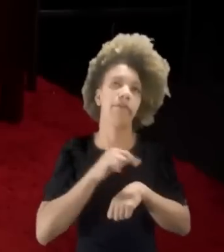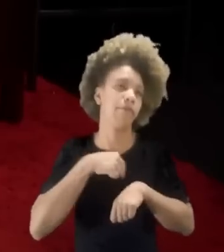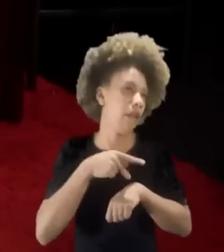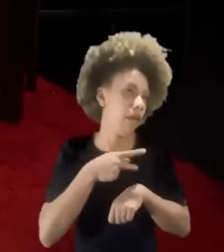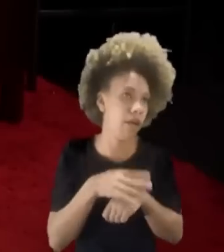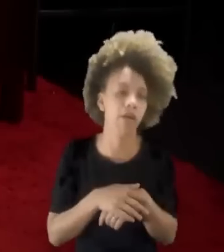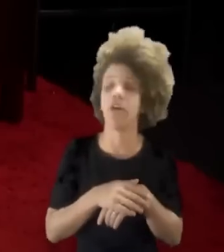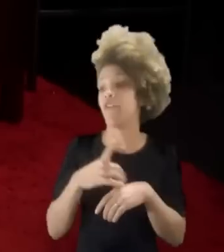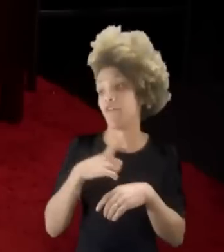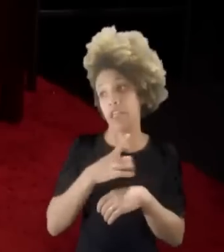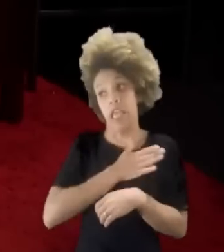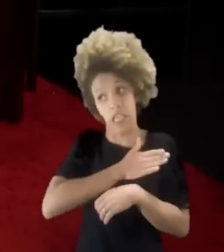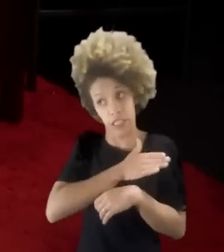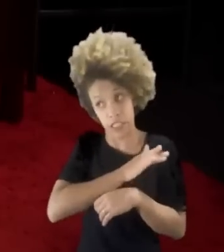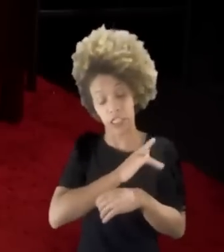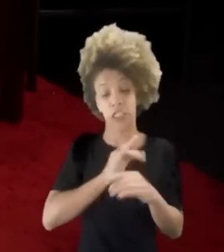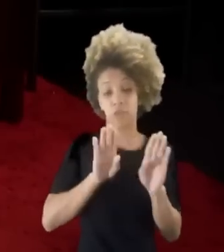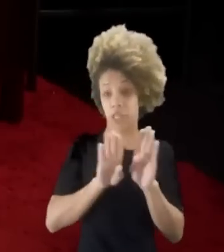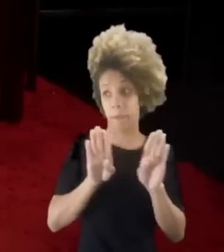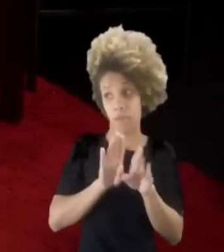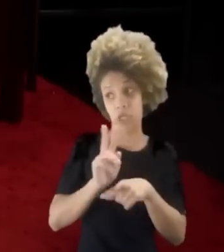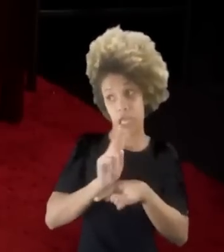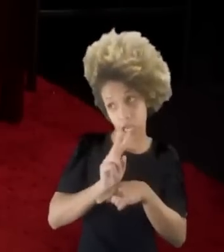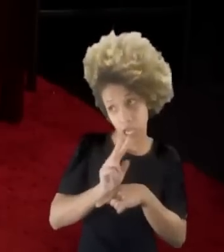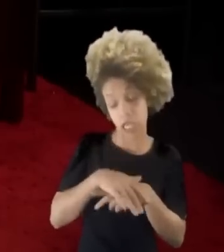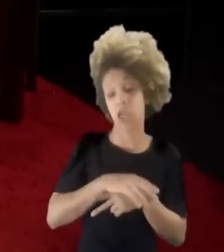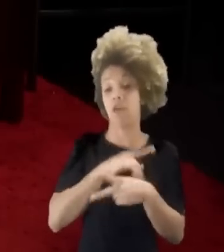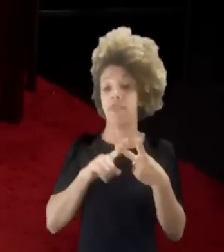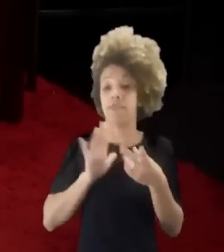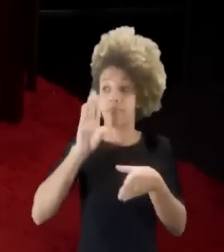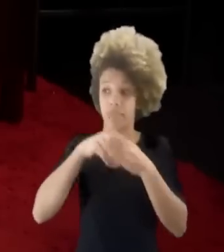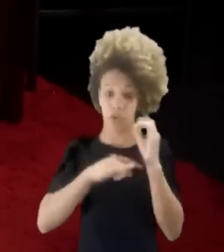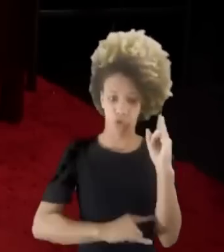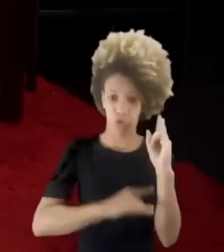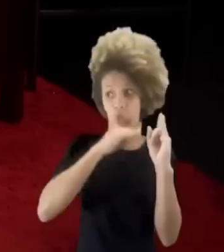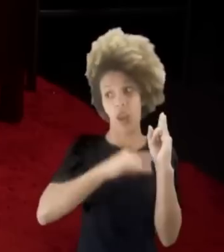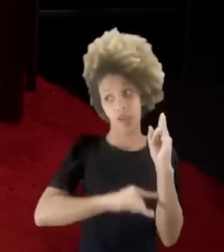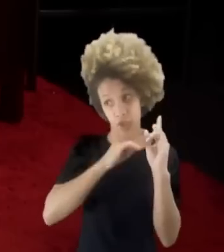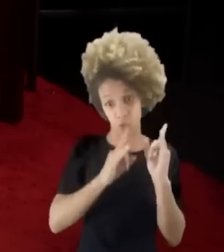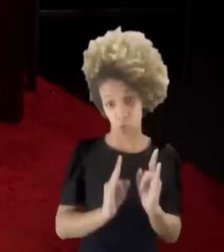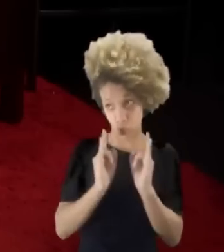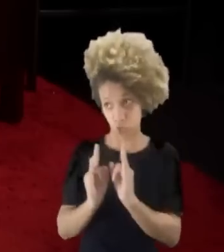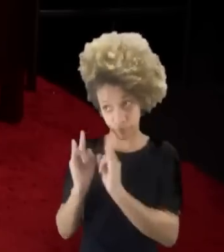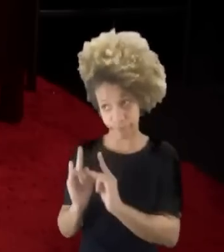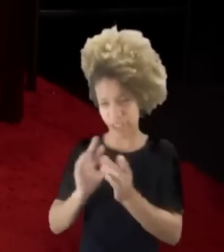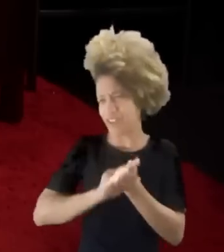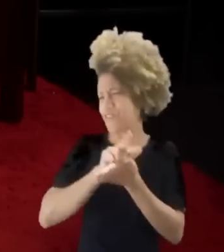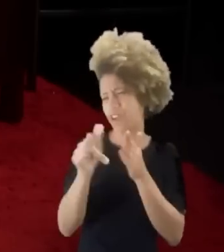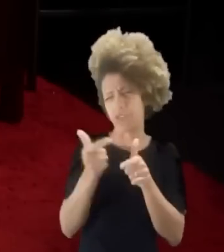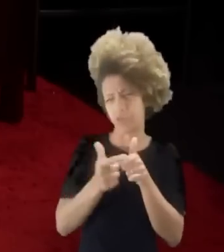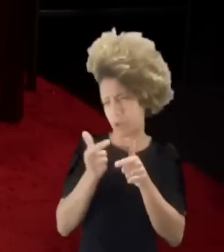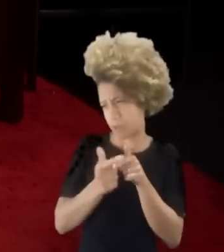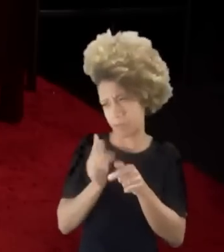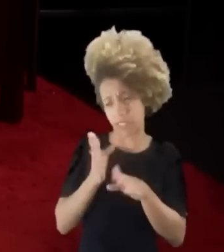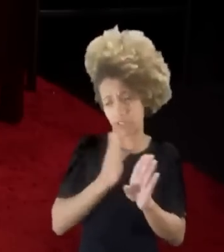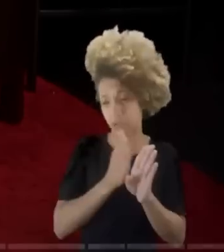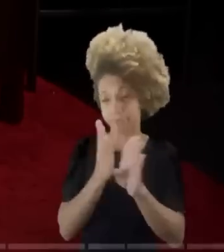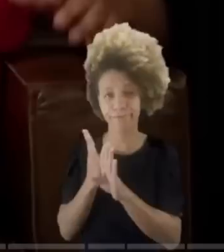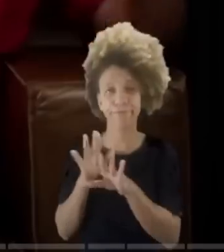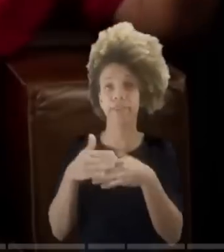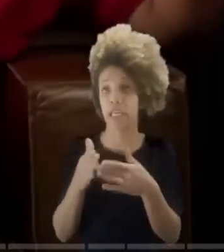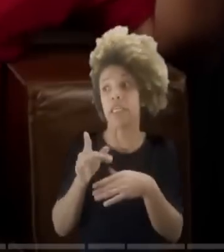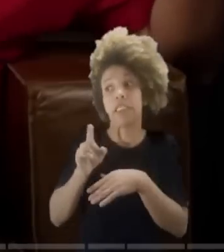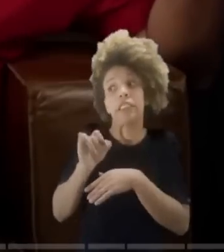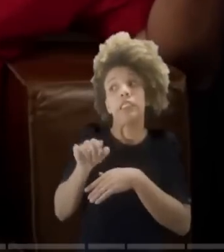vai enfrentar racismo muitas vezes ali na portaria vai tentar racismo dentro do do coisa vai enfrentar uma série de fatores ali que ele vai pegar e vai